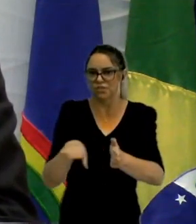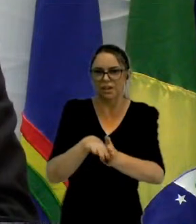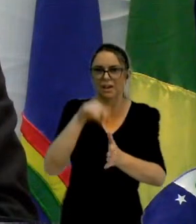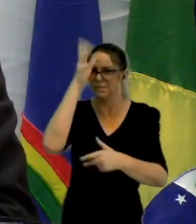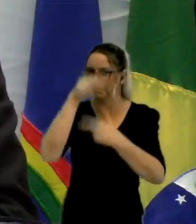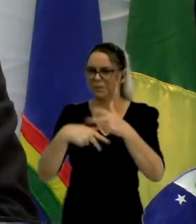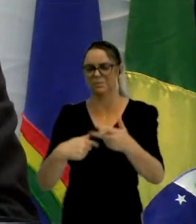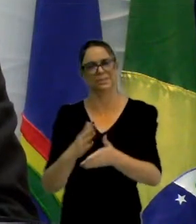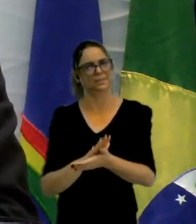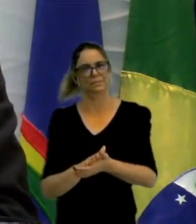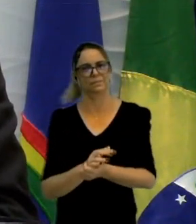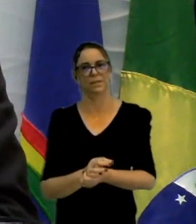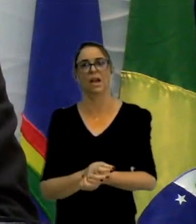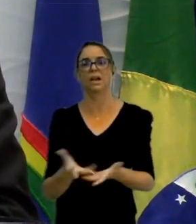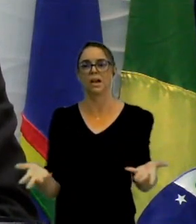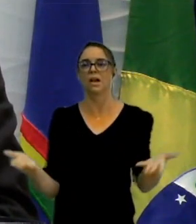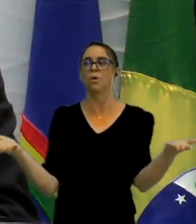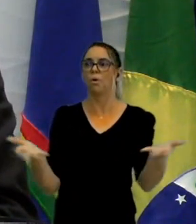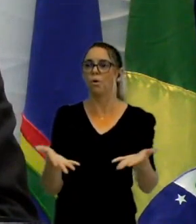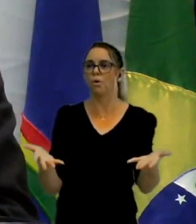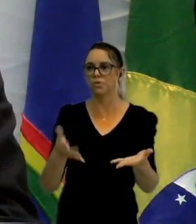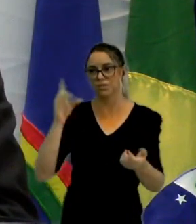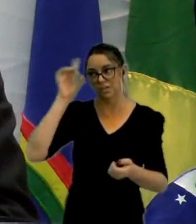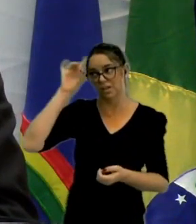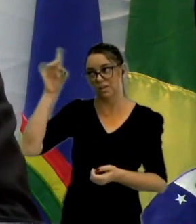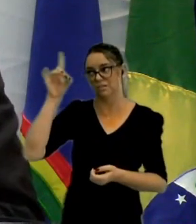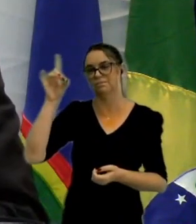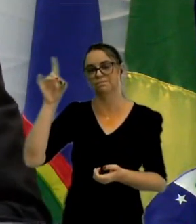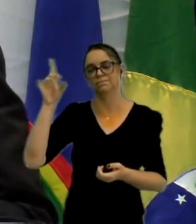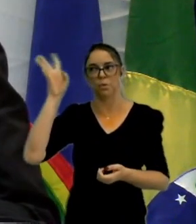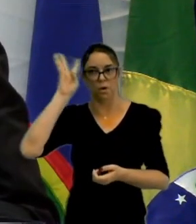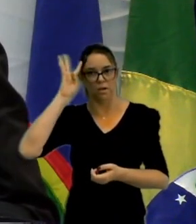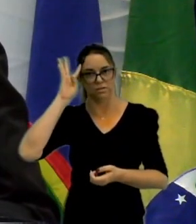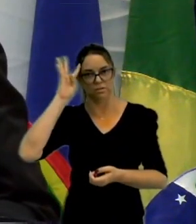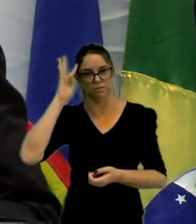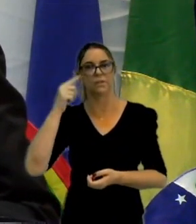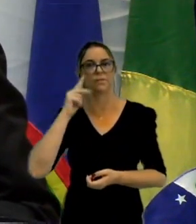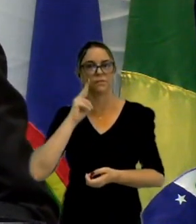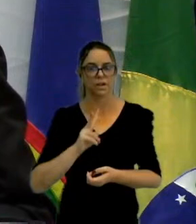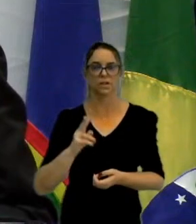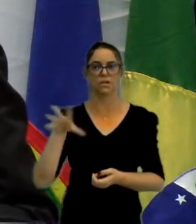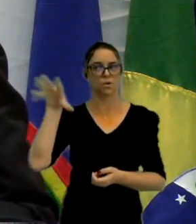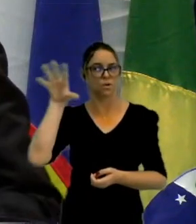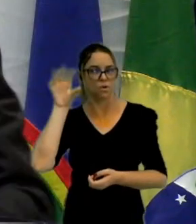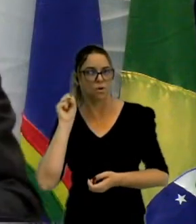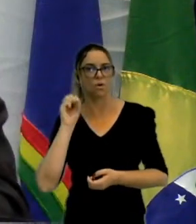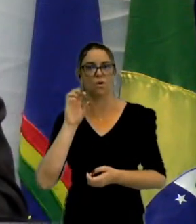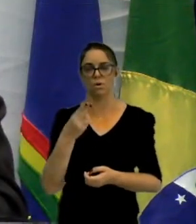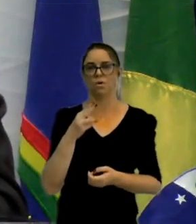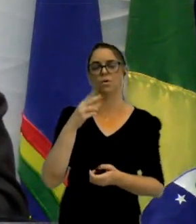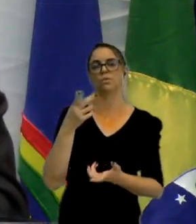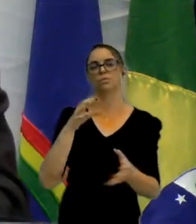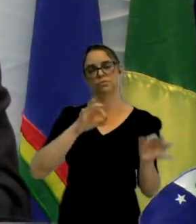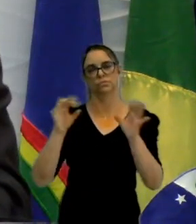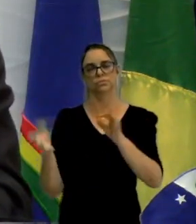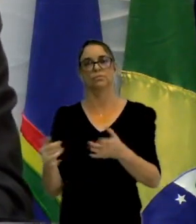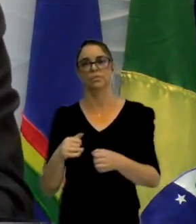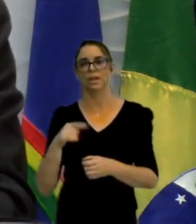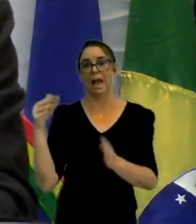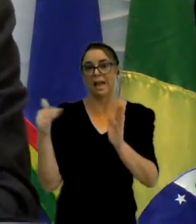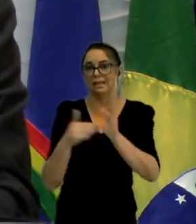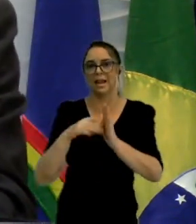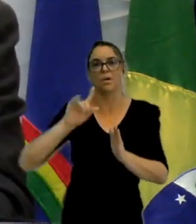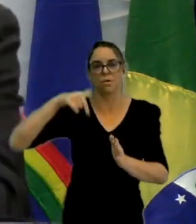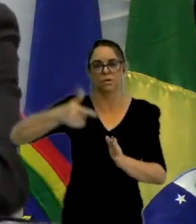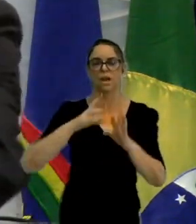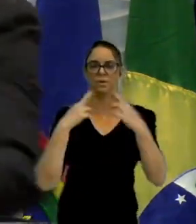hoje, agradecer a todos que nos acompanham aqui de forma presencial e virtual, e até a próxima oportunidade. Muito